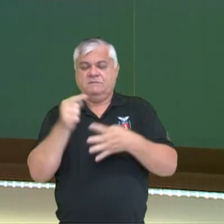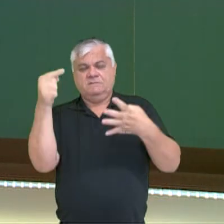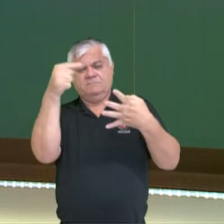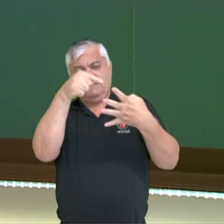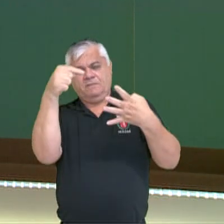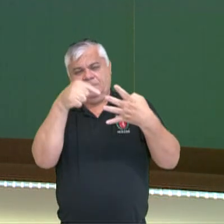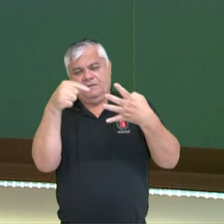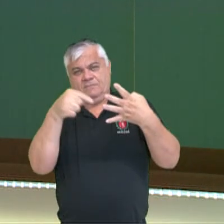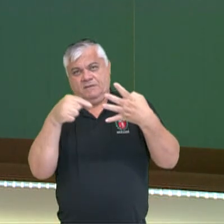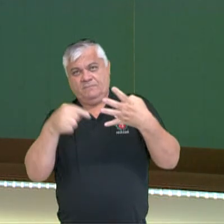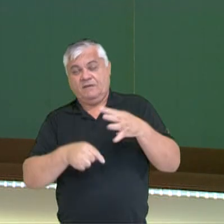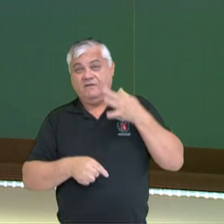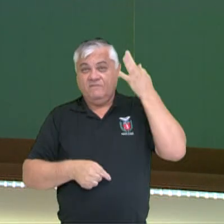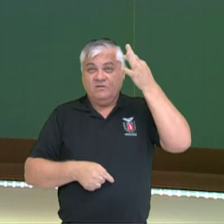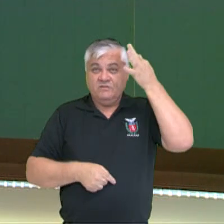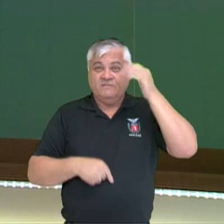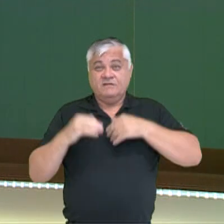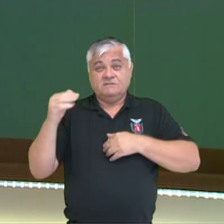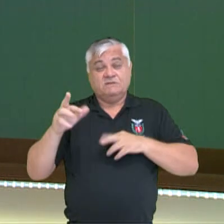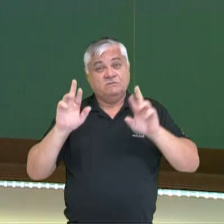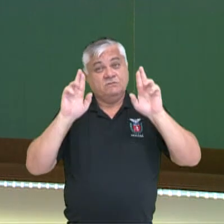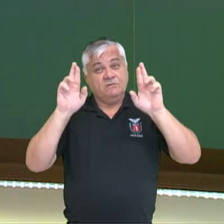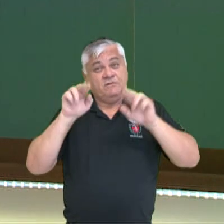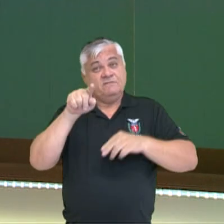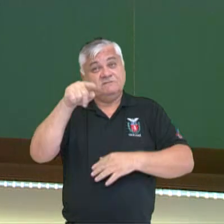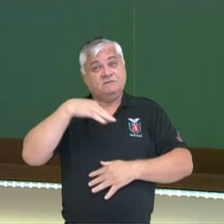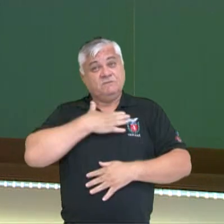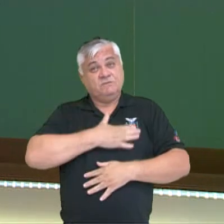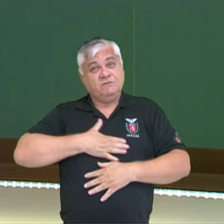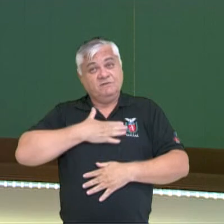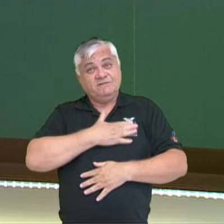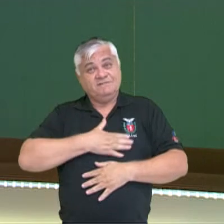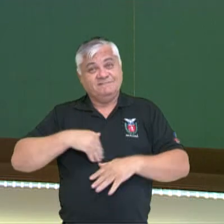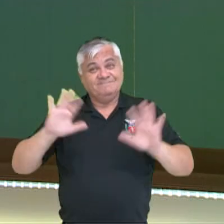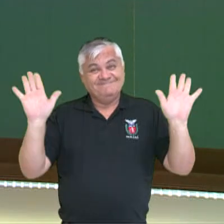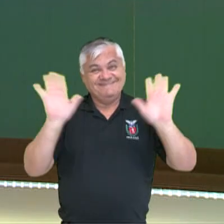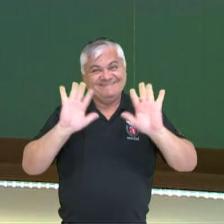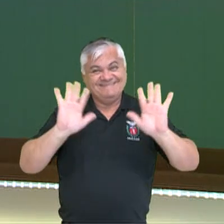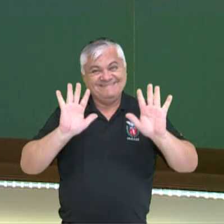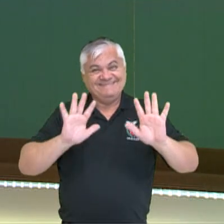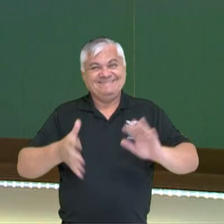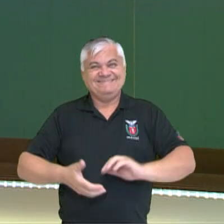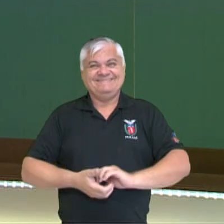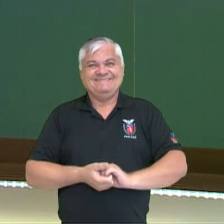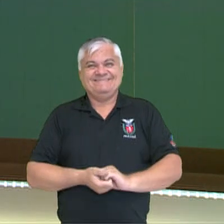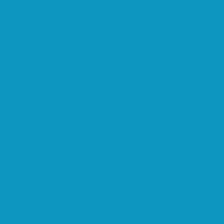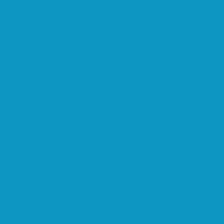filosofia e ciência. Espero que vocês tenham gostado e até breve!